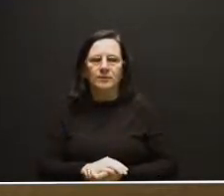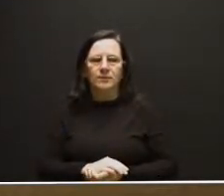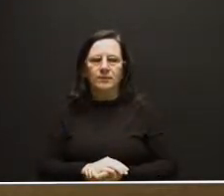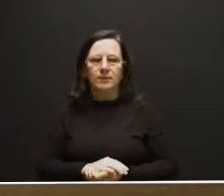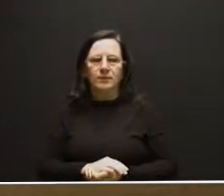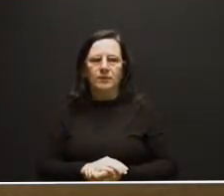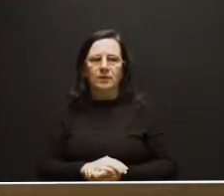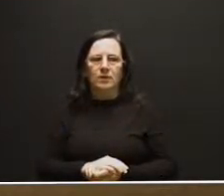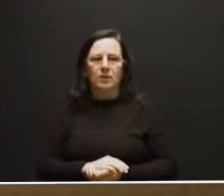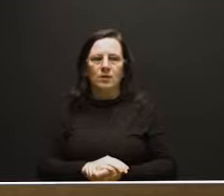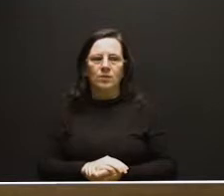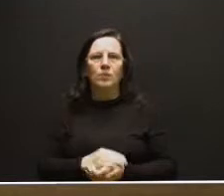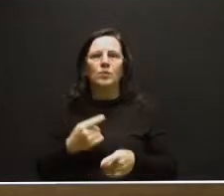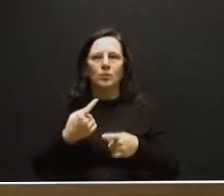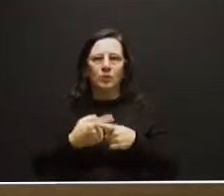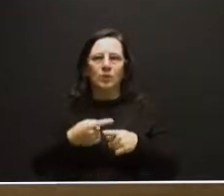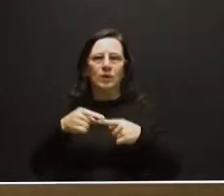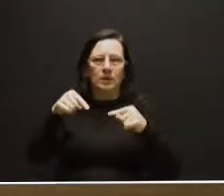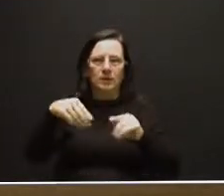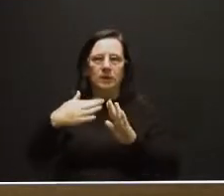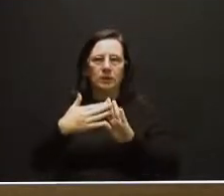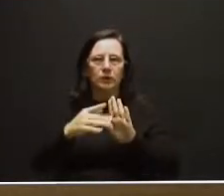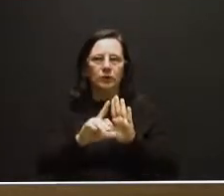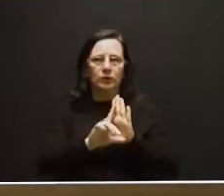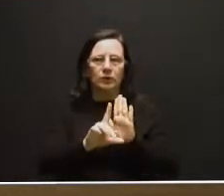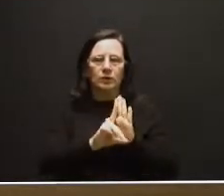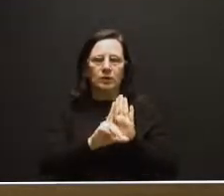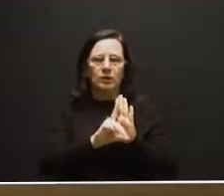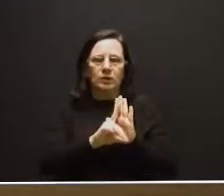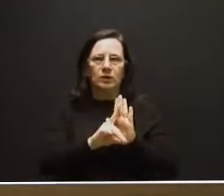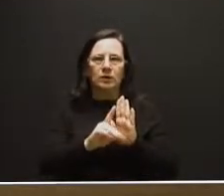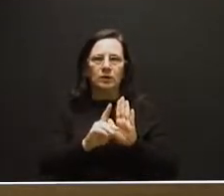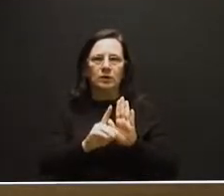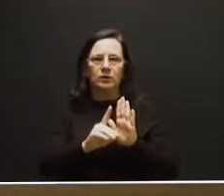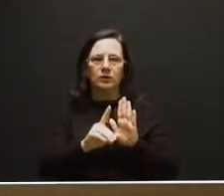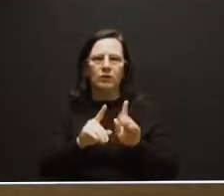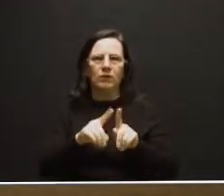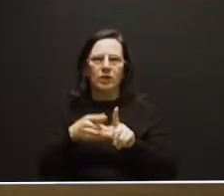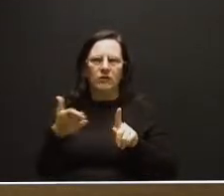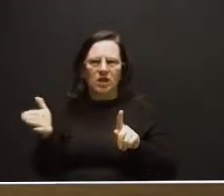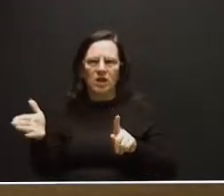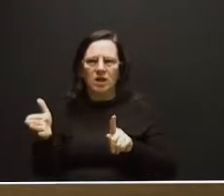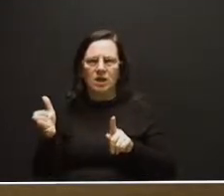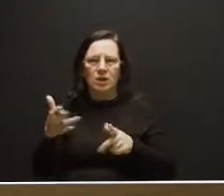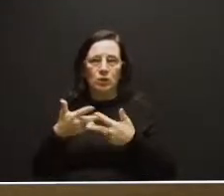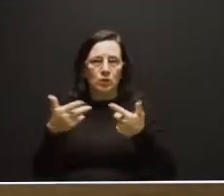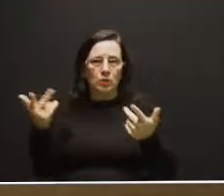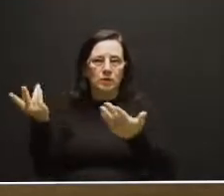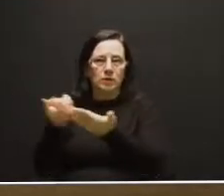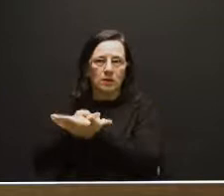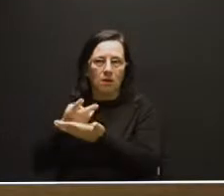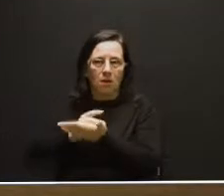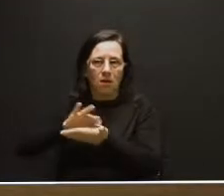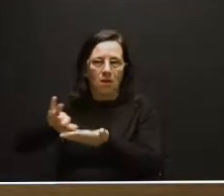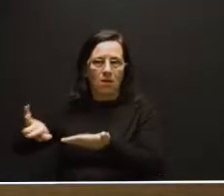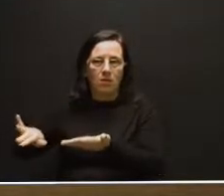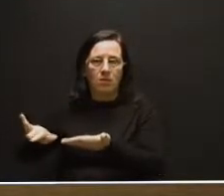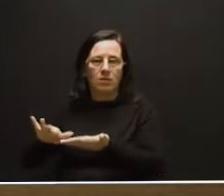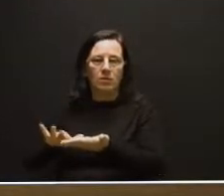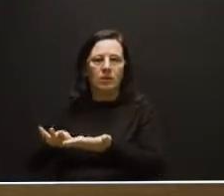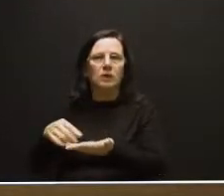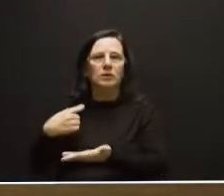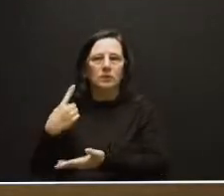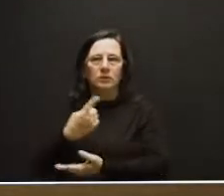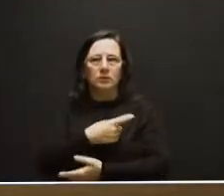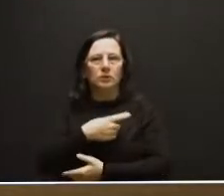é porque porque pra casa de leis porque ele faz a abertura lá pra não falar outro objetivo né e sobra pra